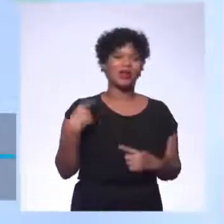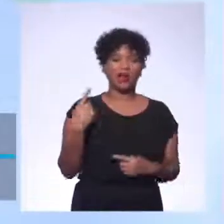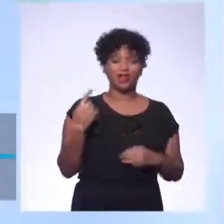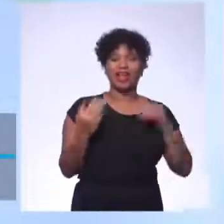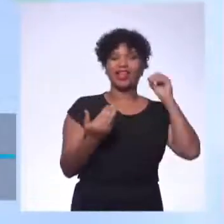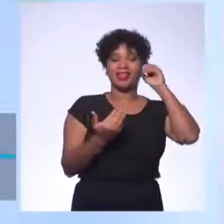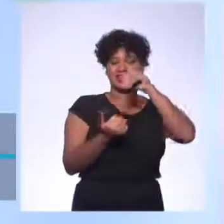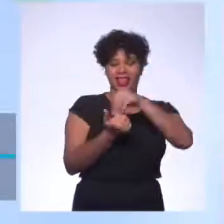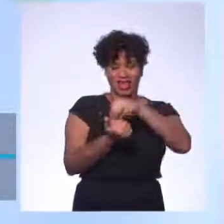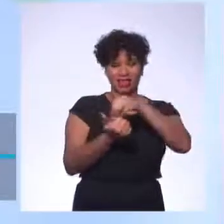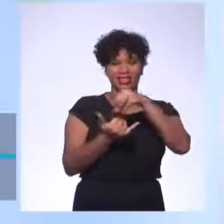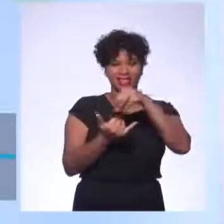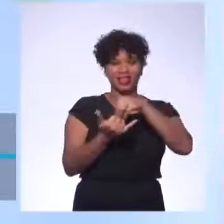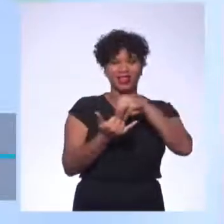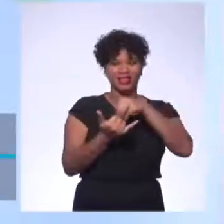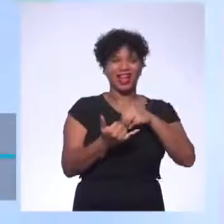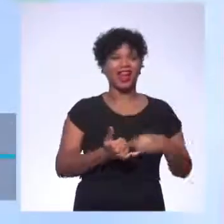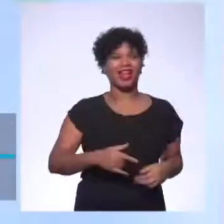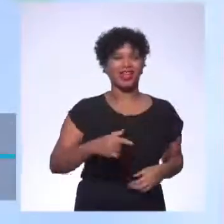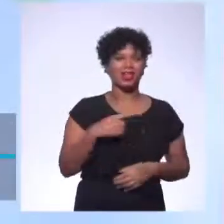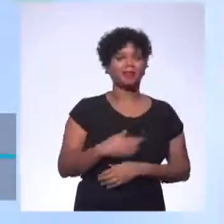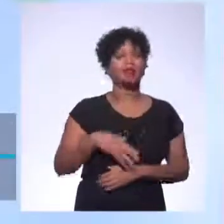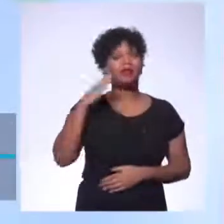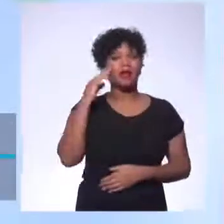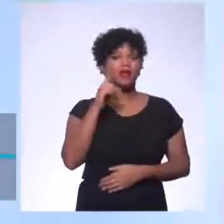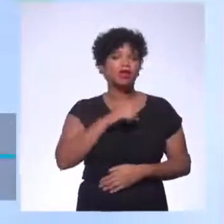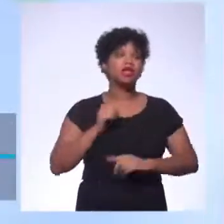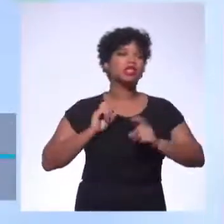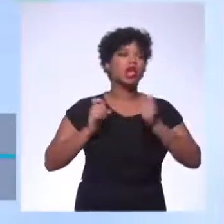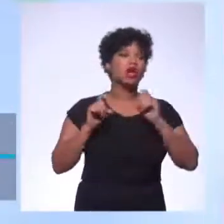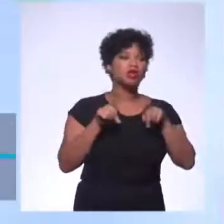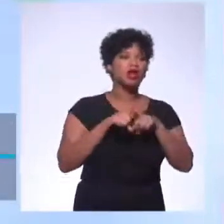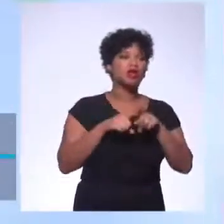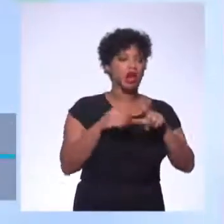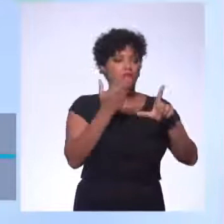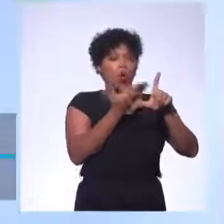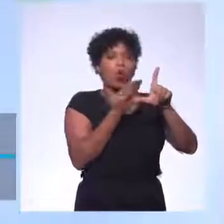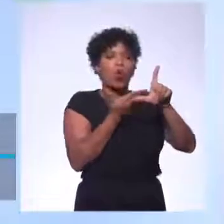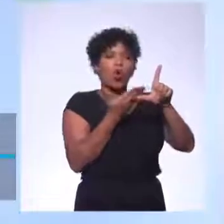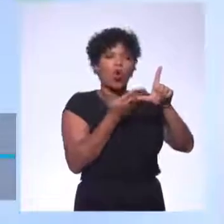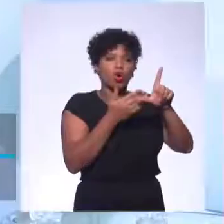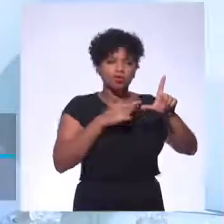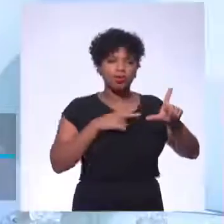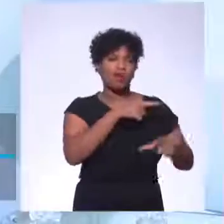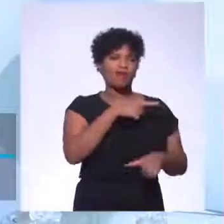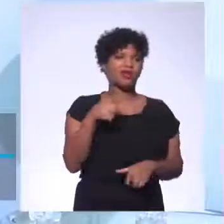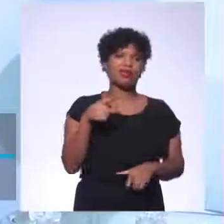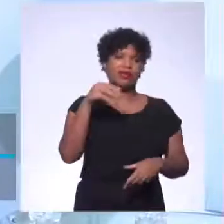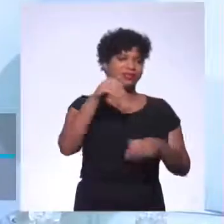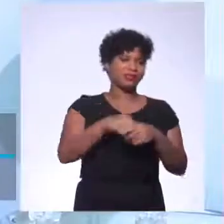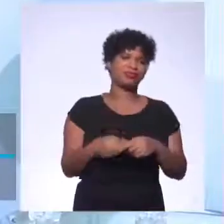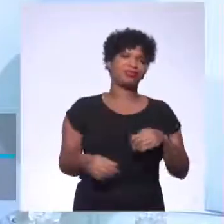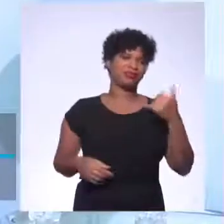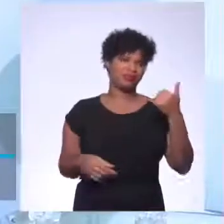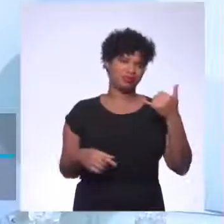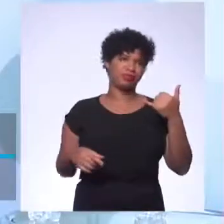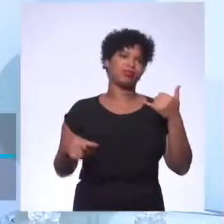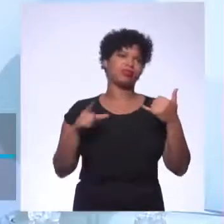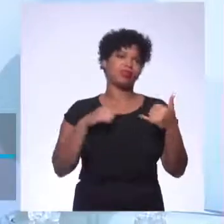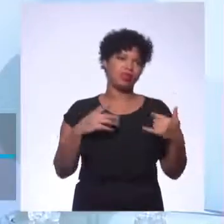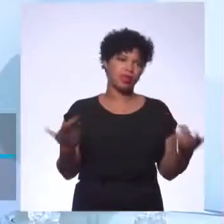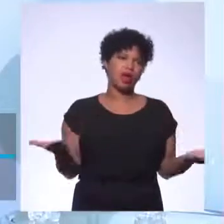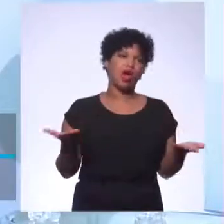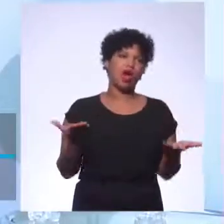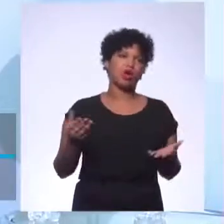só a gente aqui, como vocês também, né, professor? Quando marca as reuniões, Google Classroom, então estão aí sempre presentes agora no